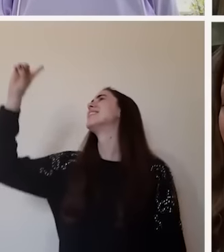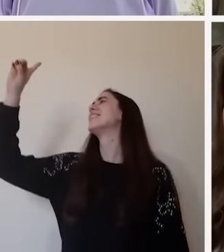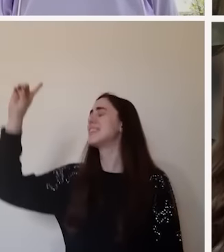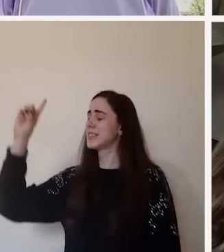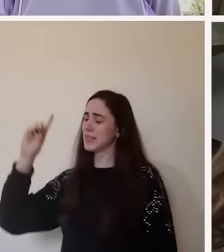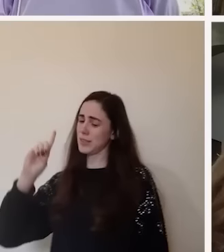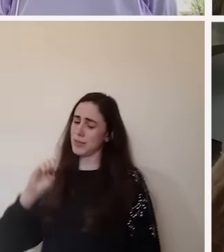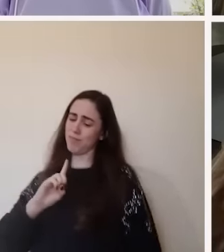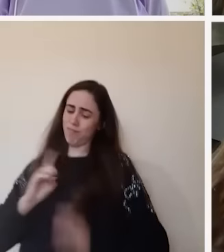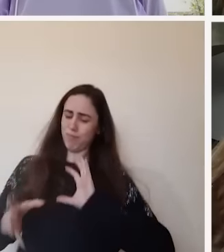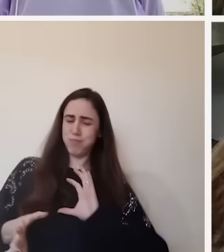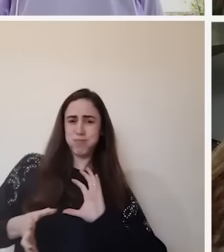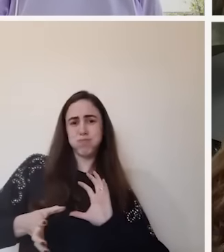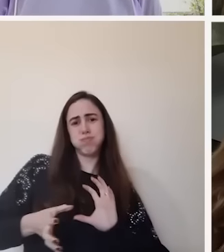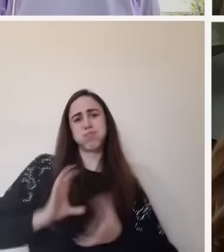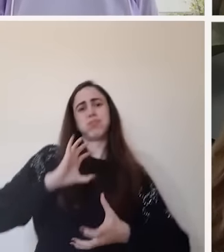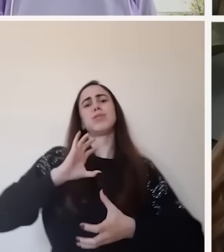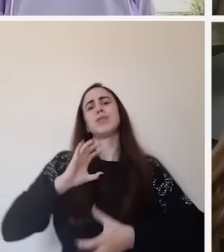quebrar